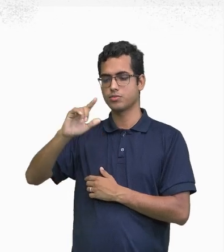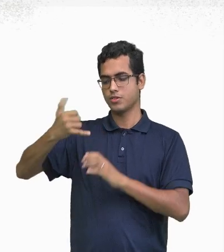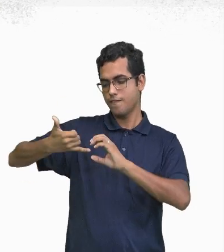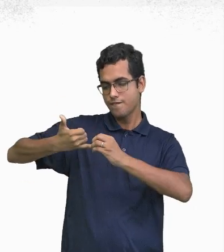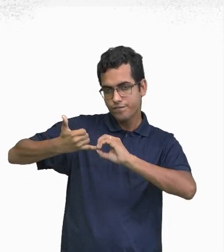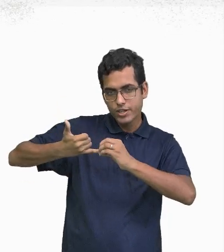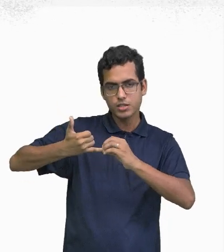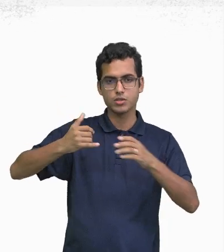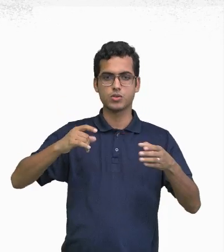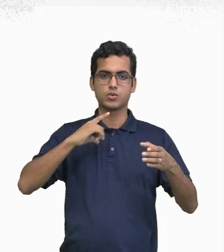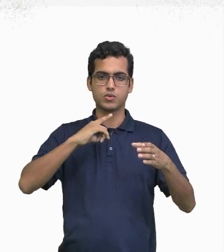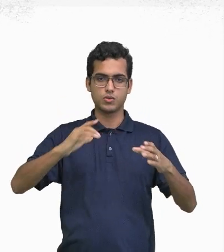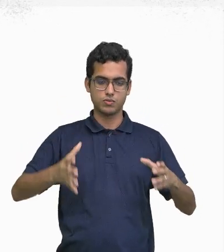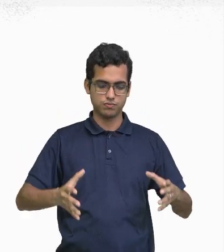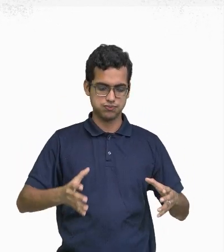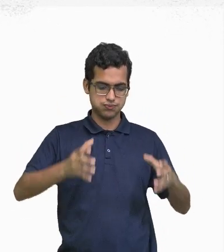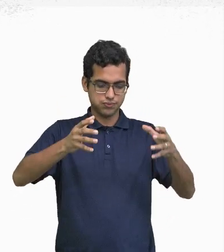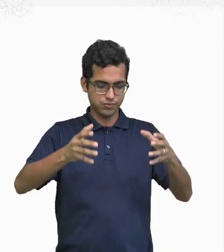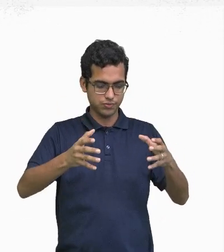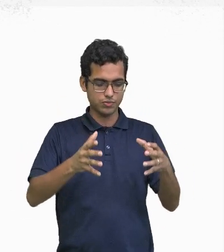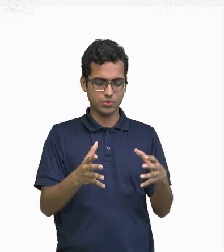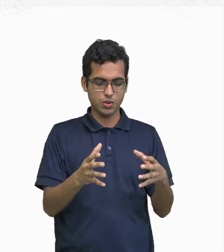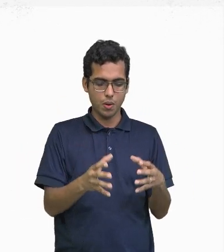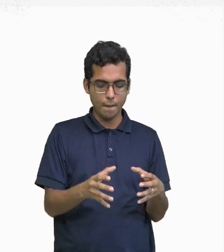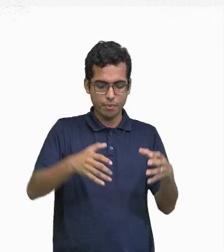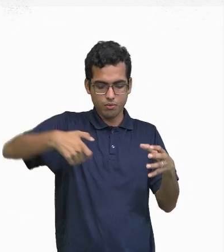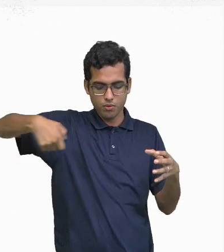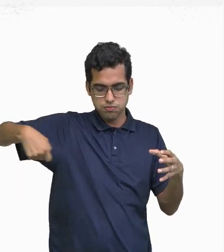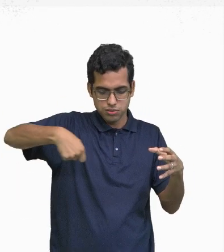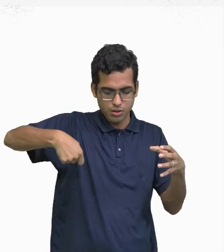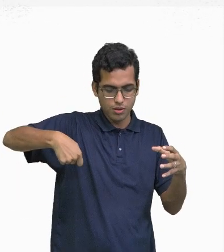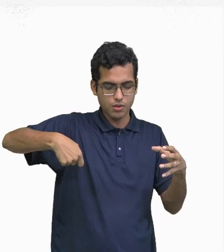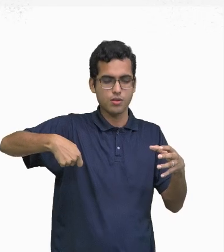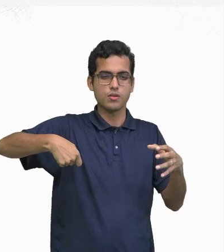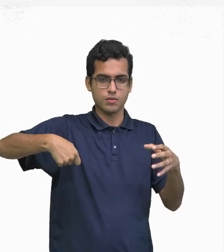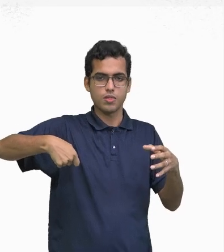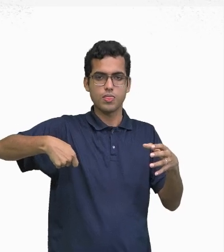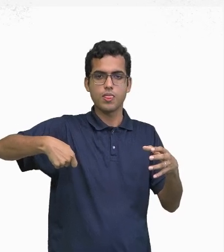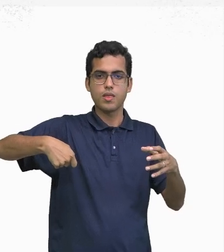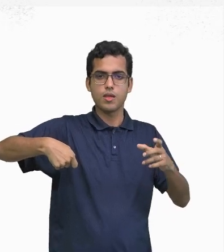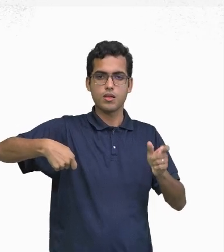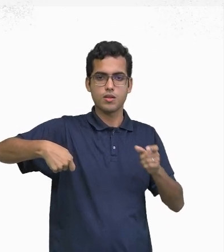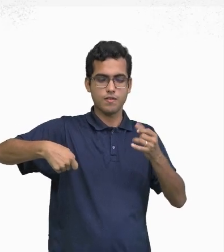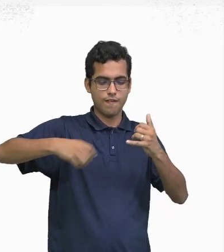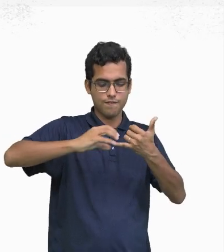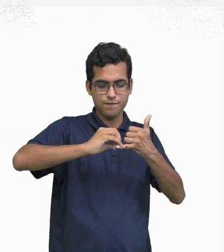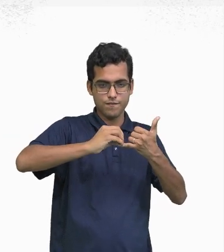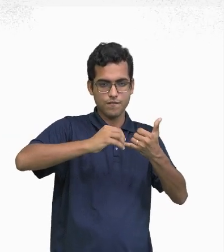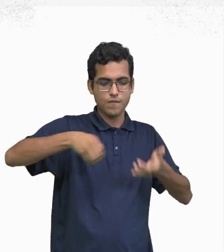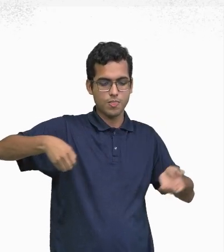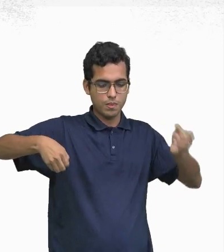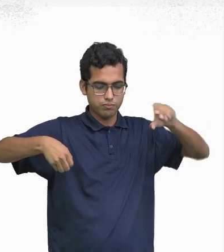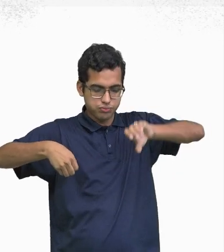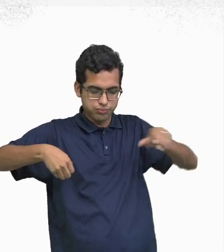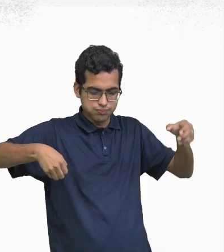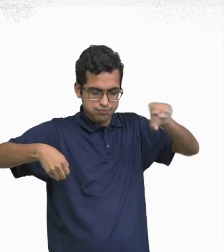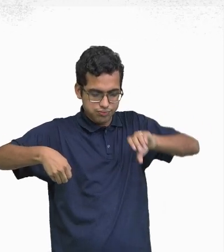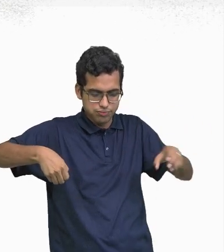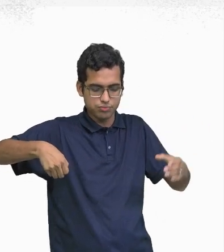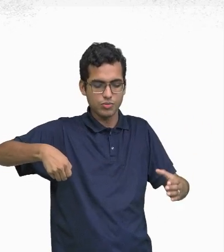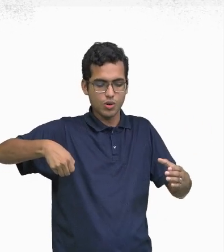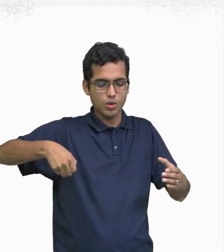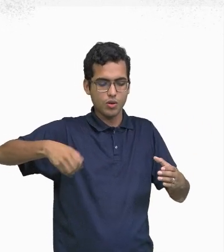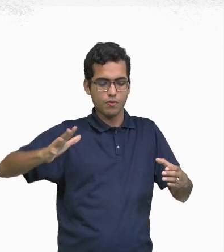é? Quando se fala em volume, lembre que vai se contar, que vai se levar ali em consideração as paredes, vai ser maior. Então, quando se